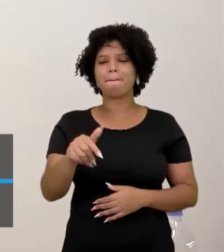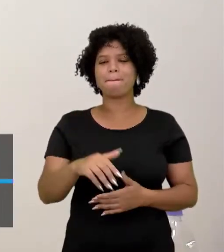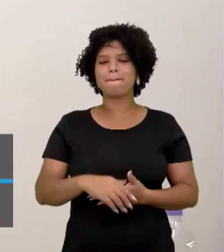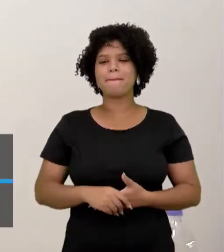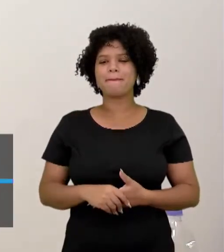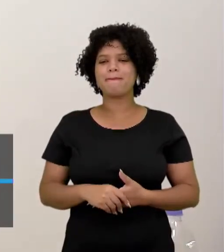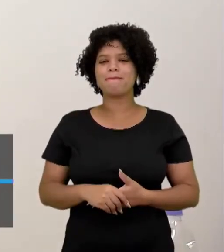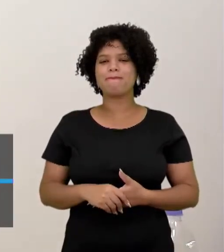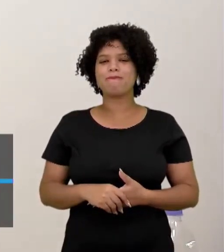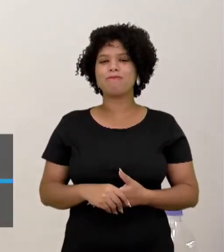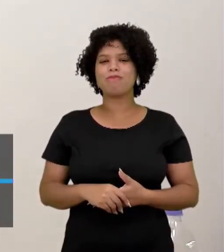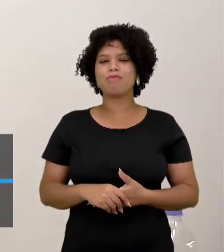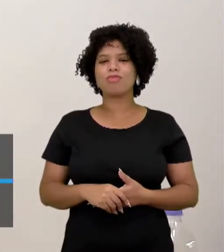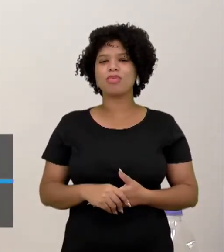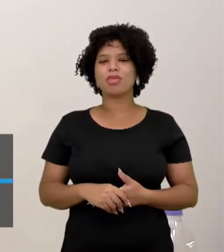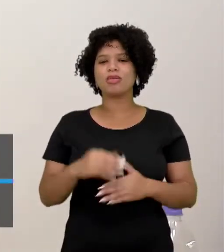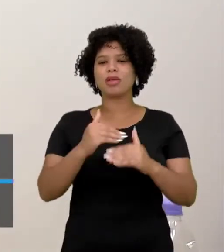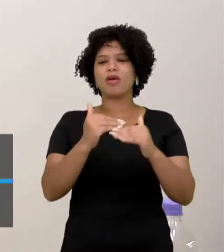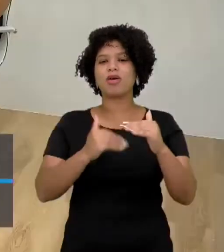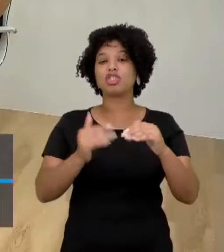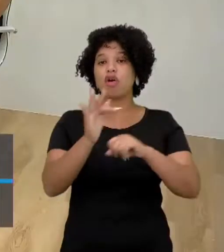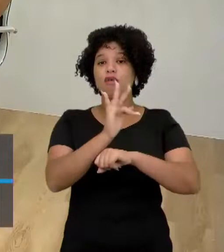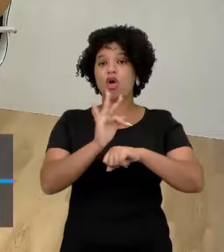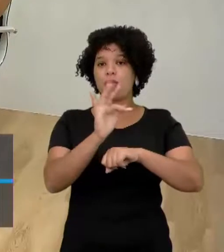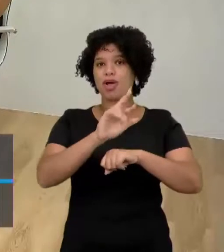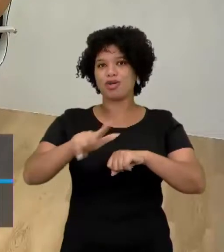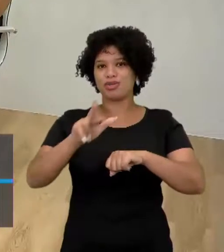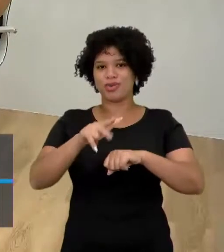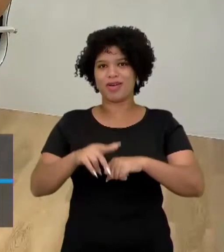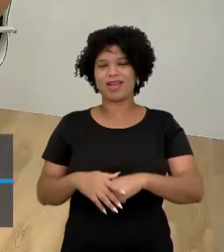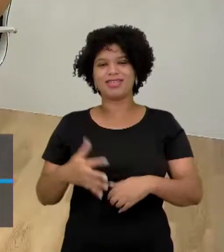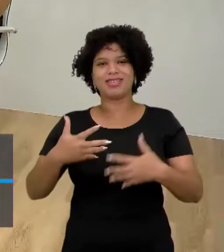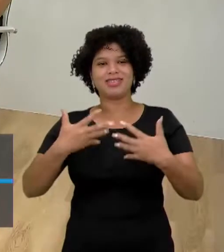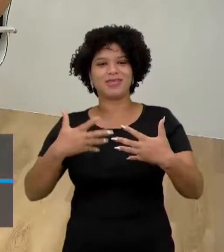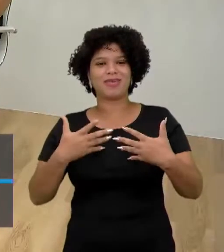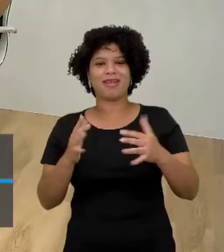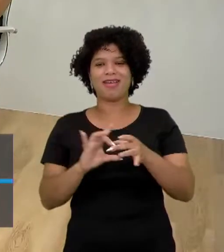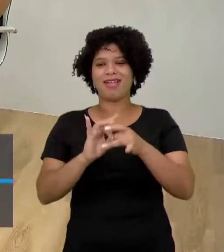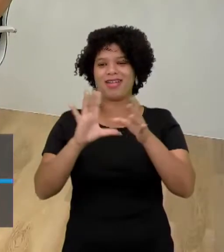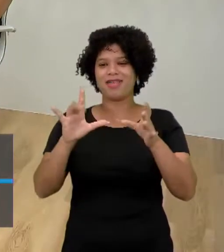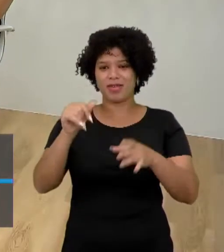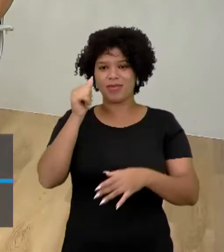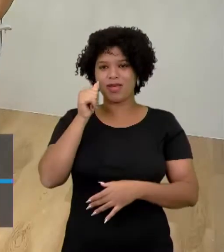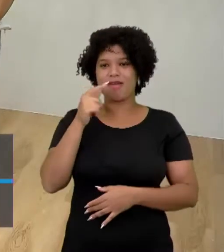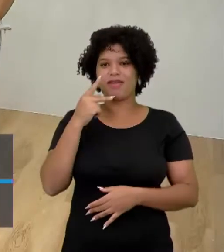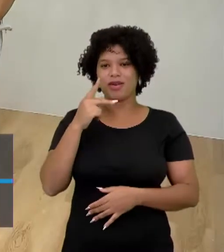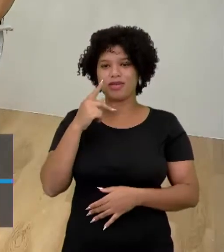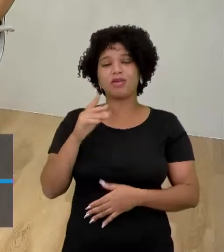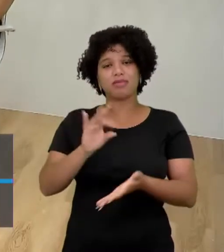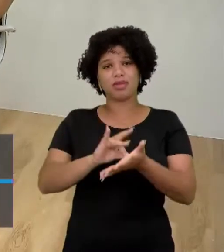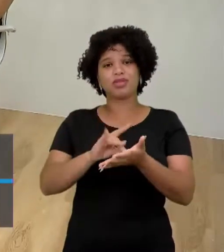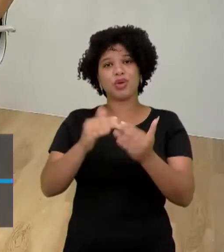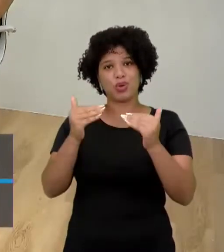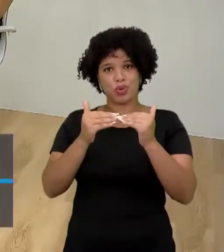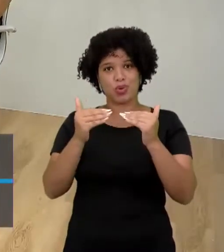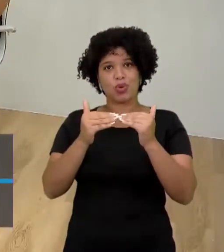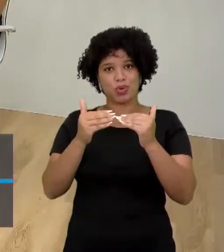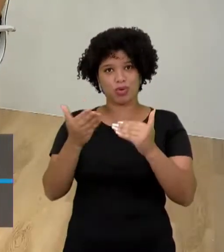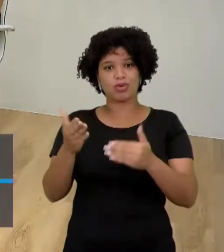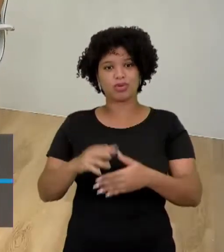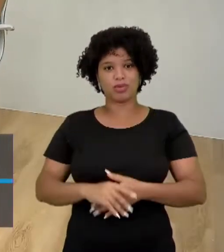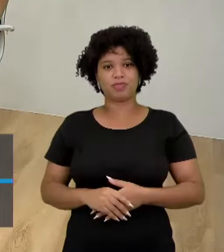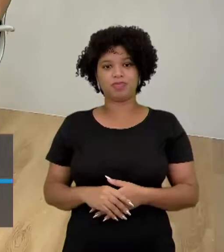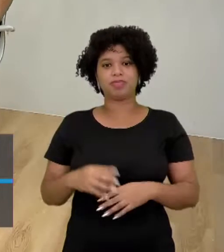Fabi? Menos formal, ou senão que dá liberdade. A Fabi colocou essa palavra liberdade, né? Não adianta a